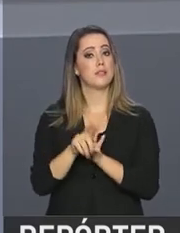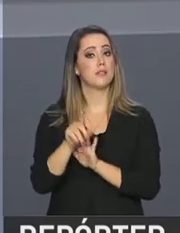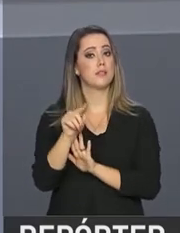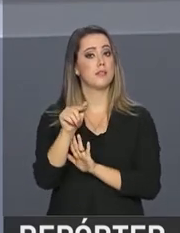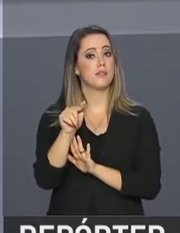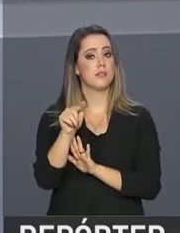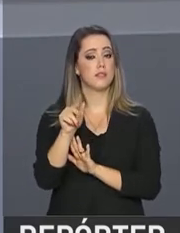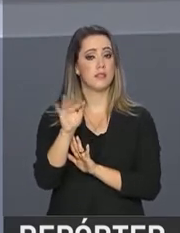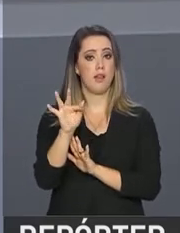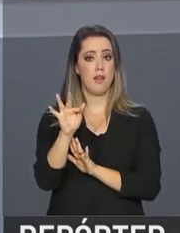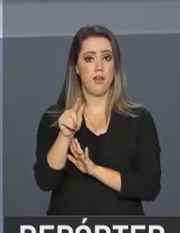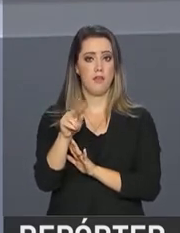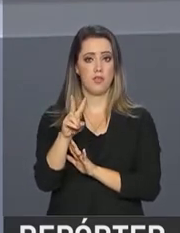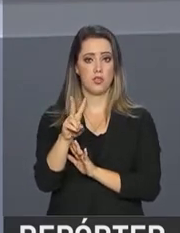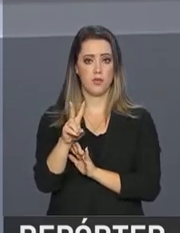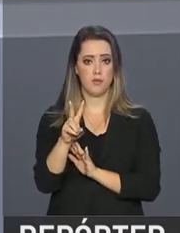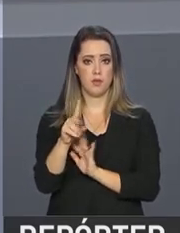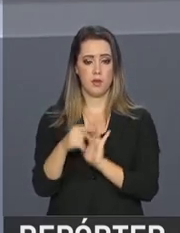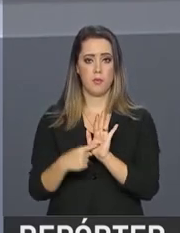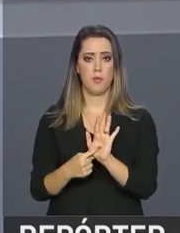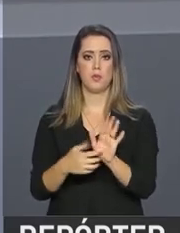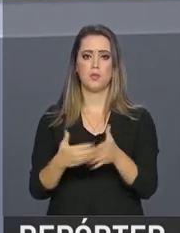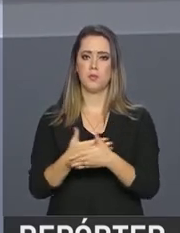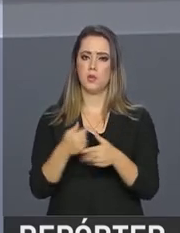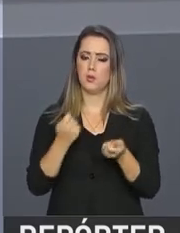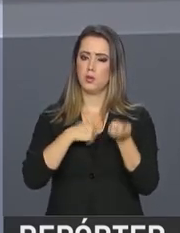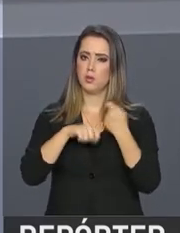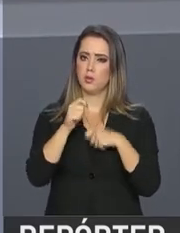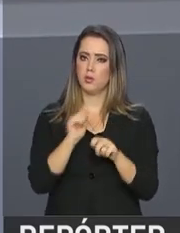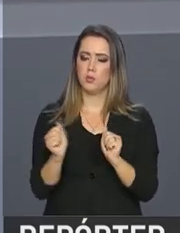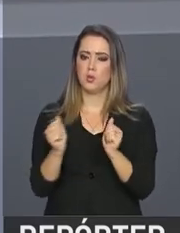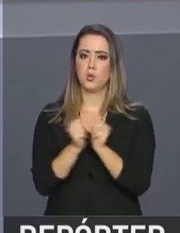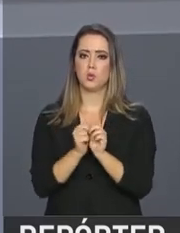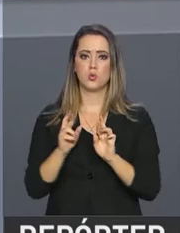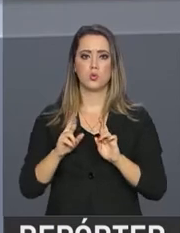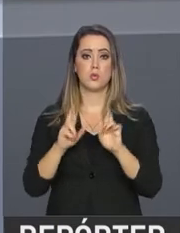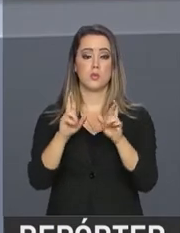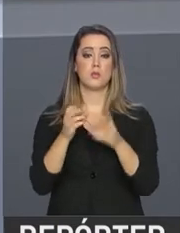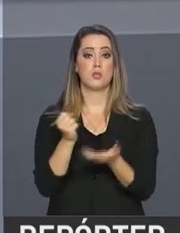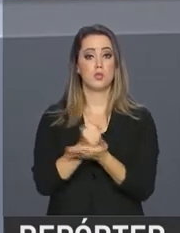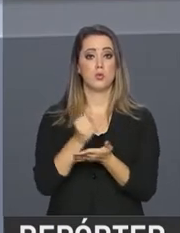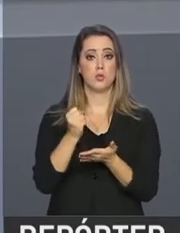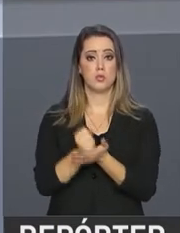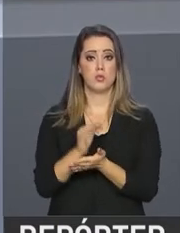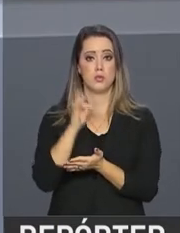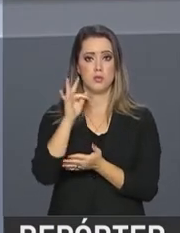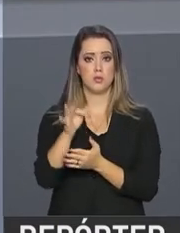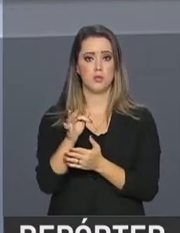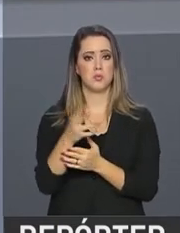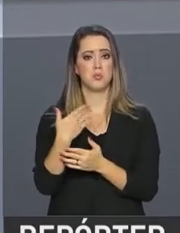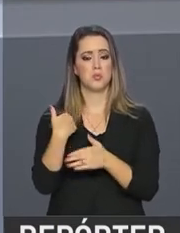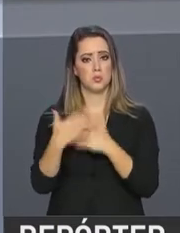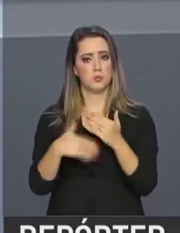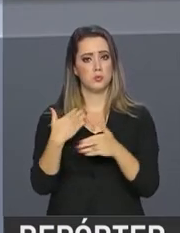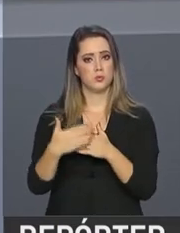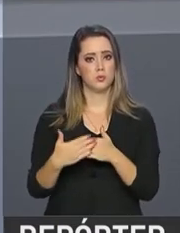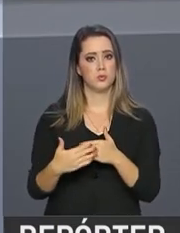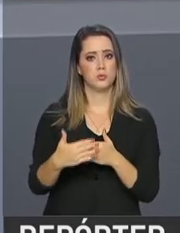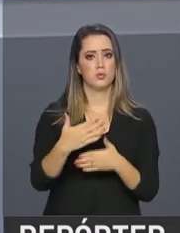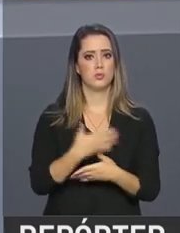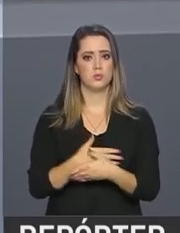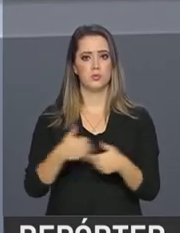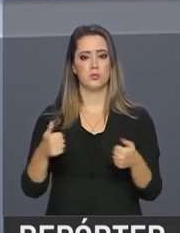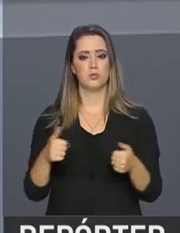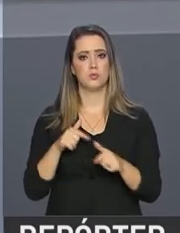cenário de melhora no nível de atividade econômica juntamente com a expectativa de contratação futura sugerem continuidade da tendência